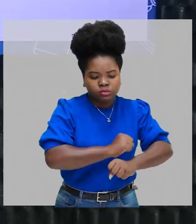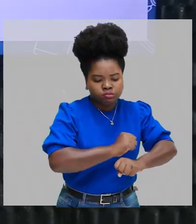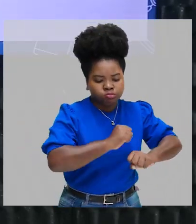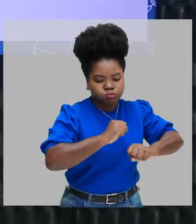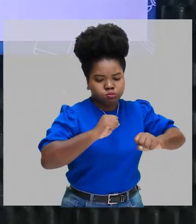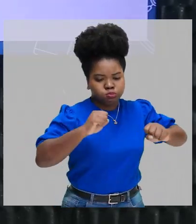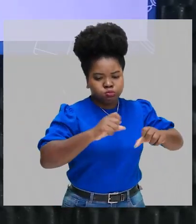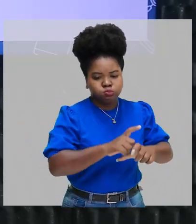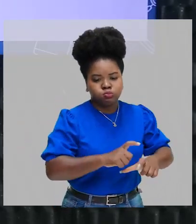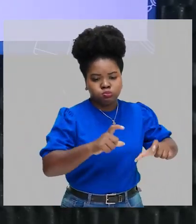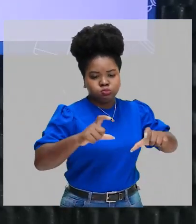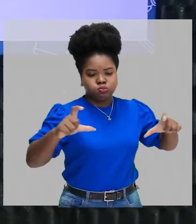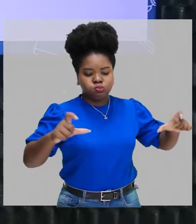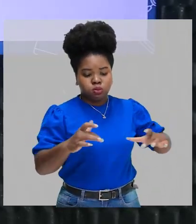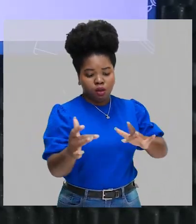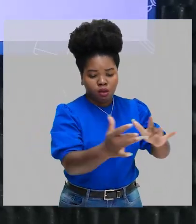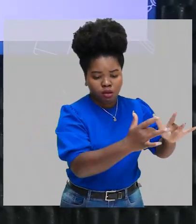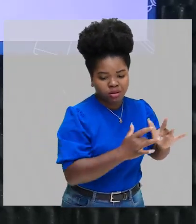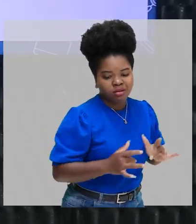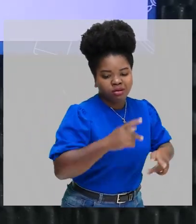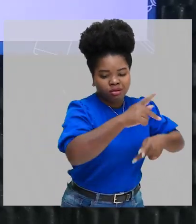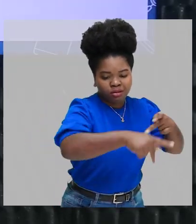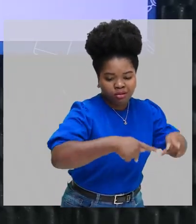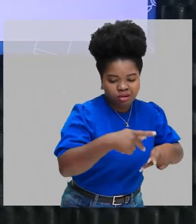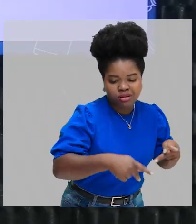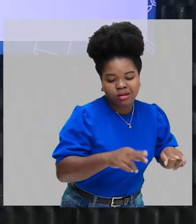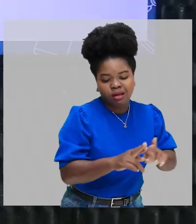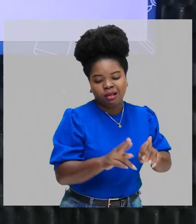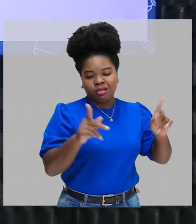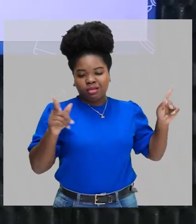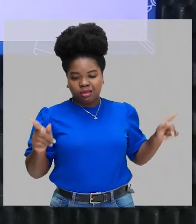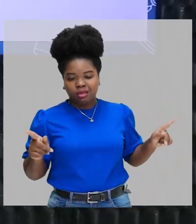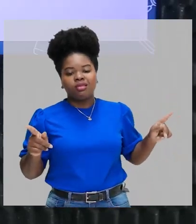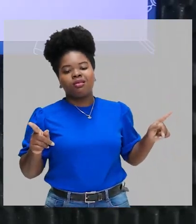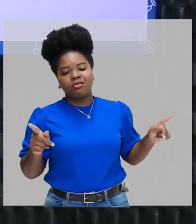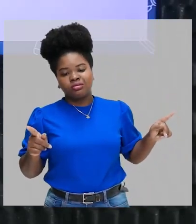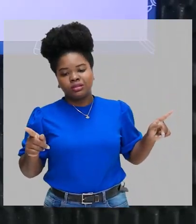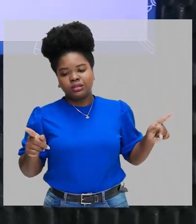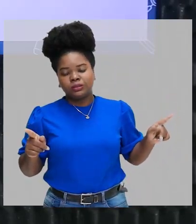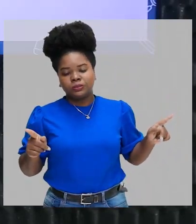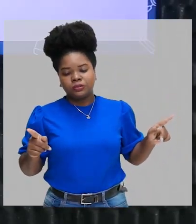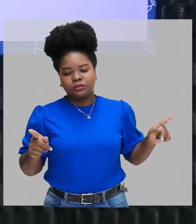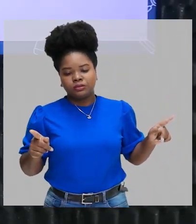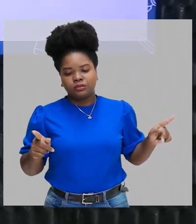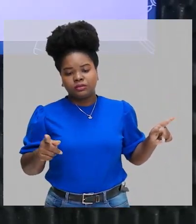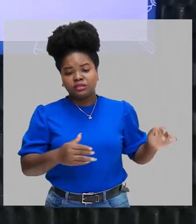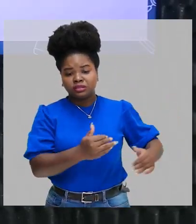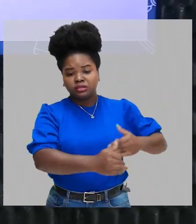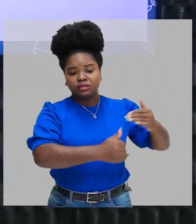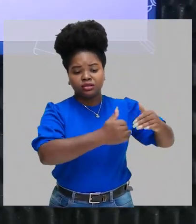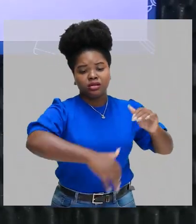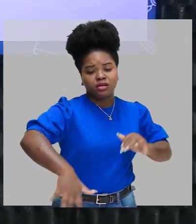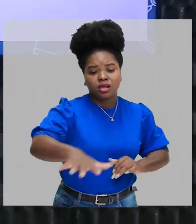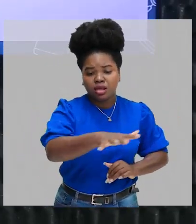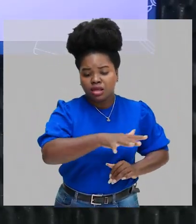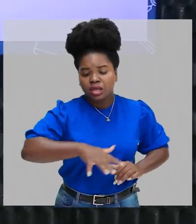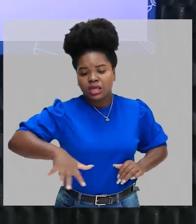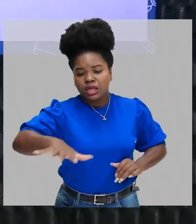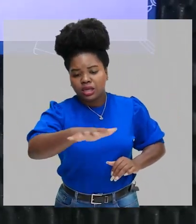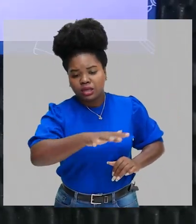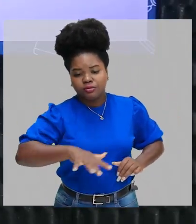contato entre povos tão distintos, tão diferentes, cresceu em alguns locais o sentimento